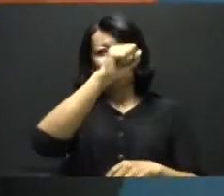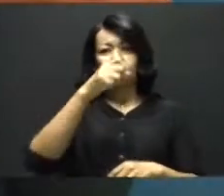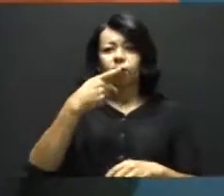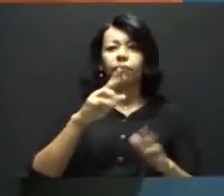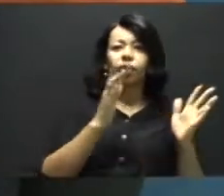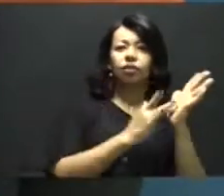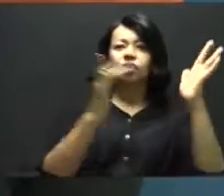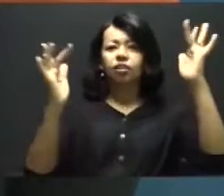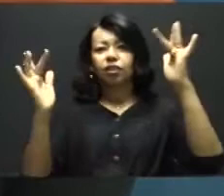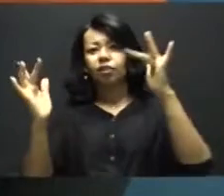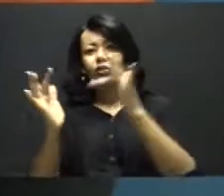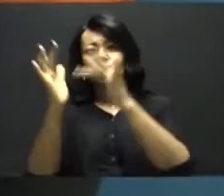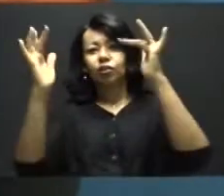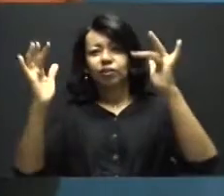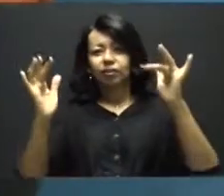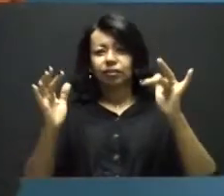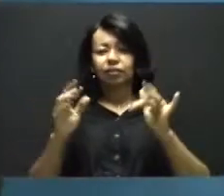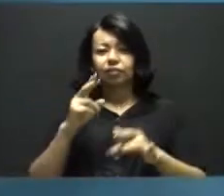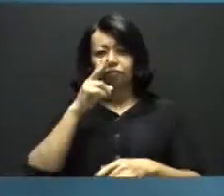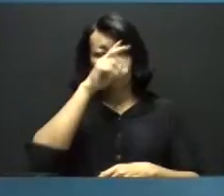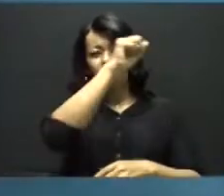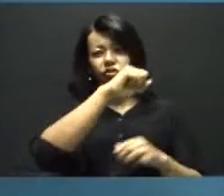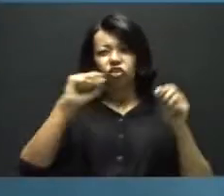diz o senhor luizinho